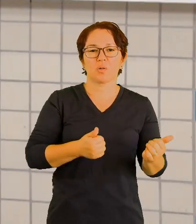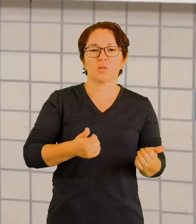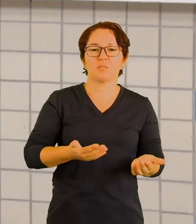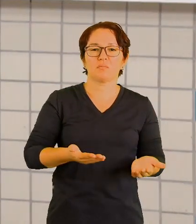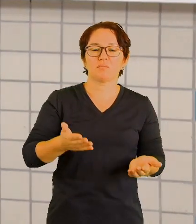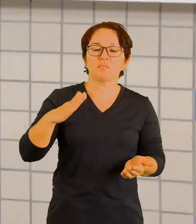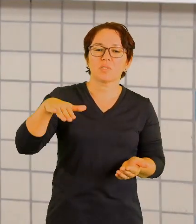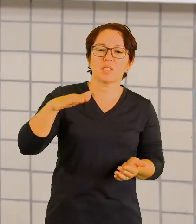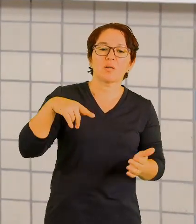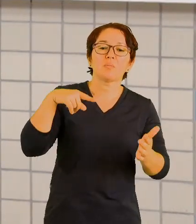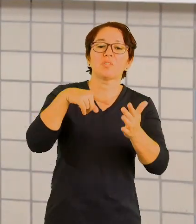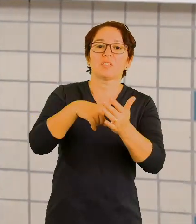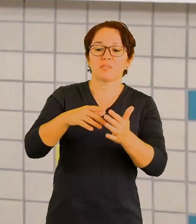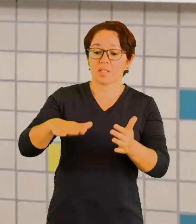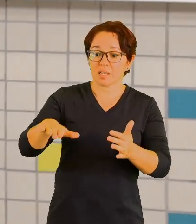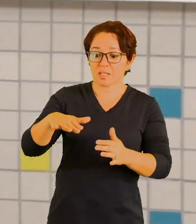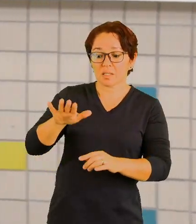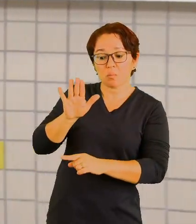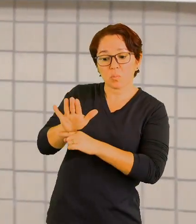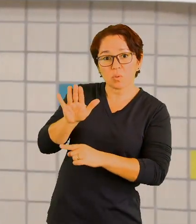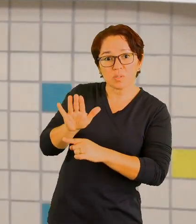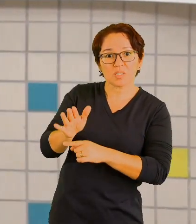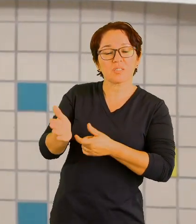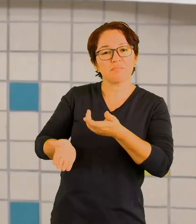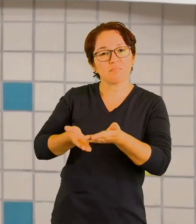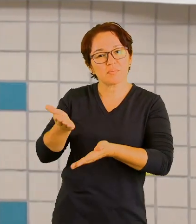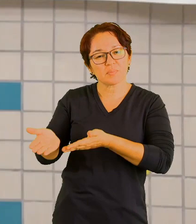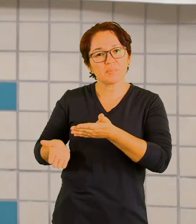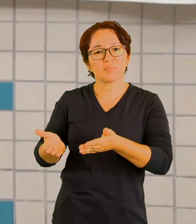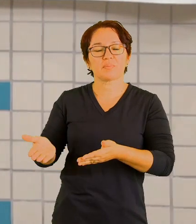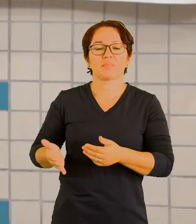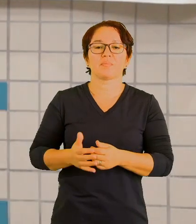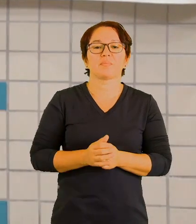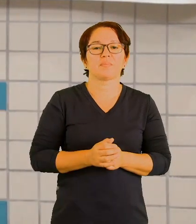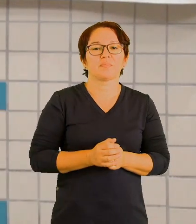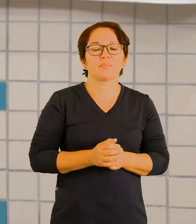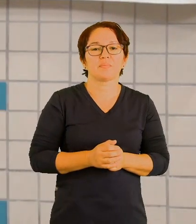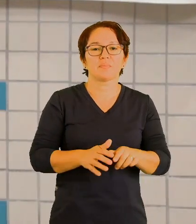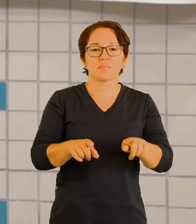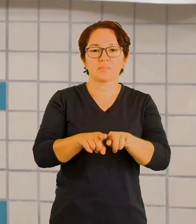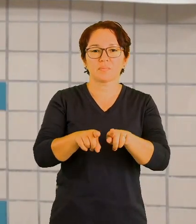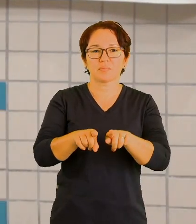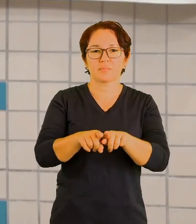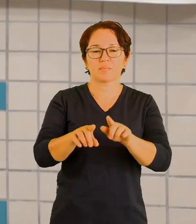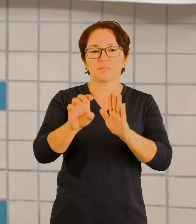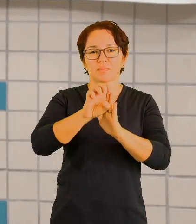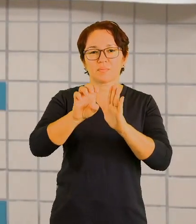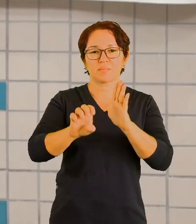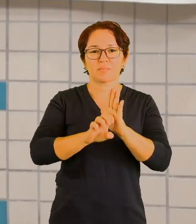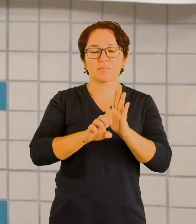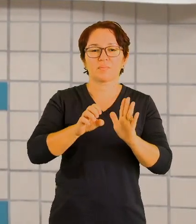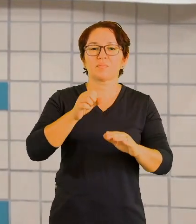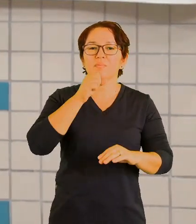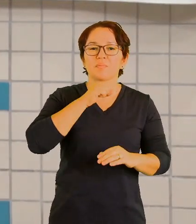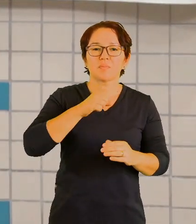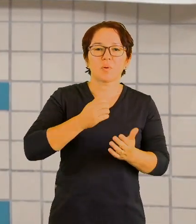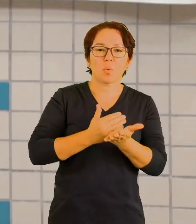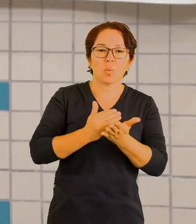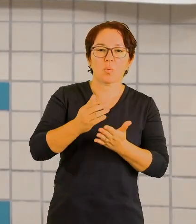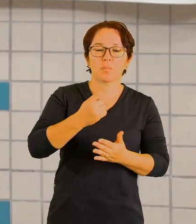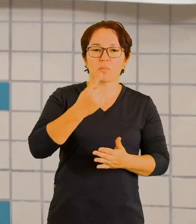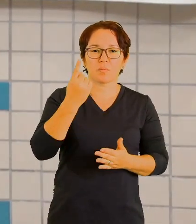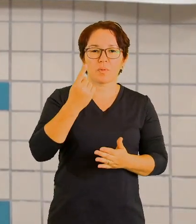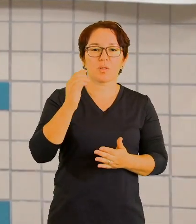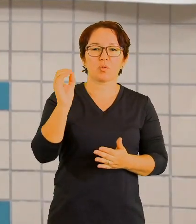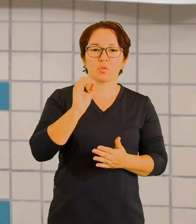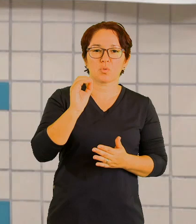do adolescente. O Estatuto do Idoso, ele entrou em vigor 1º de outubro de